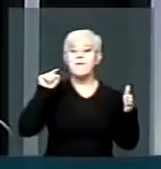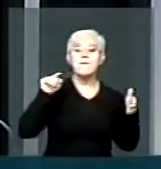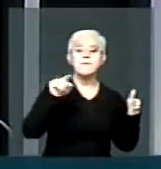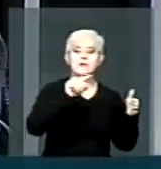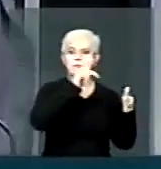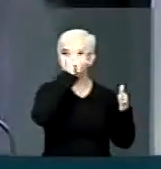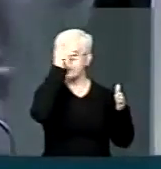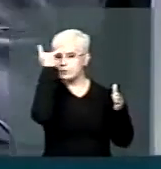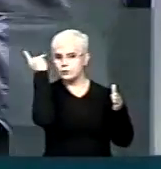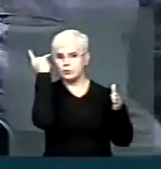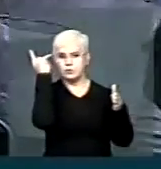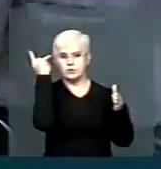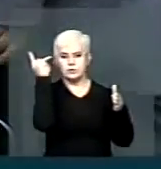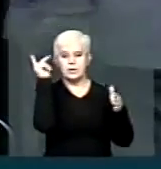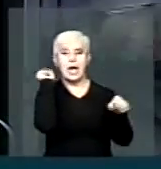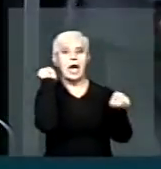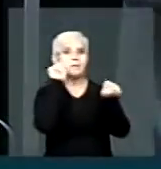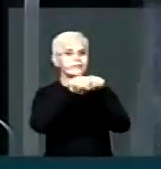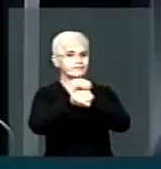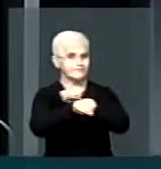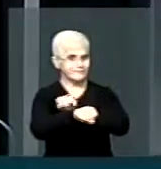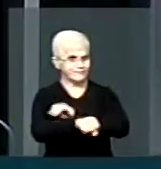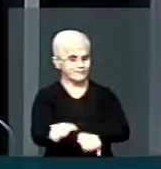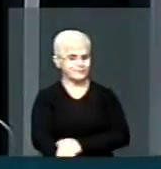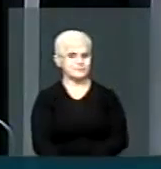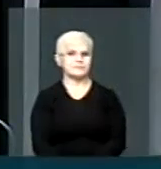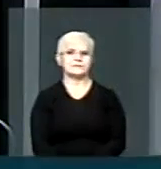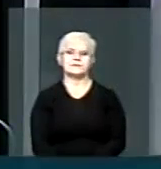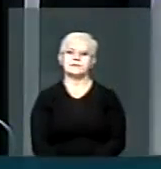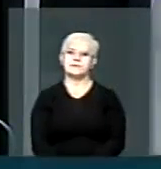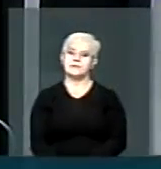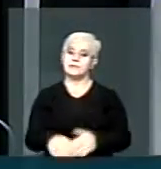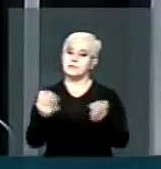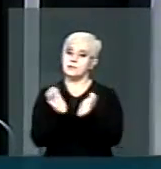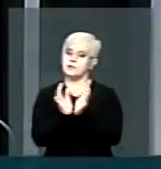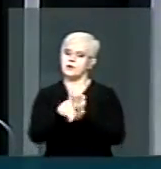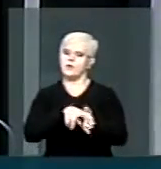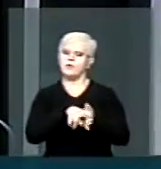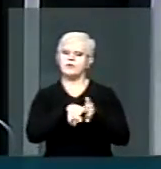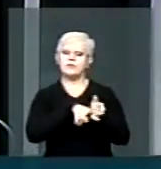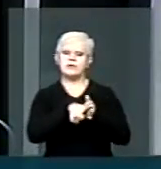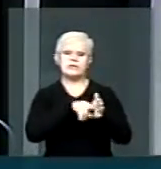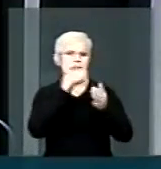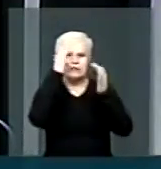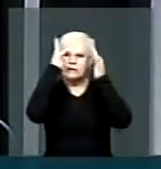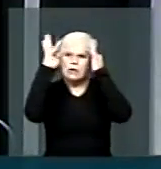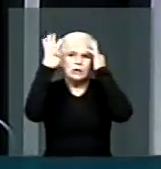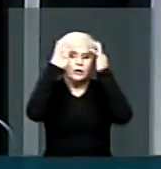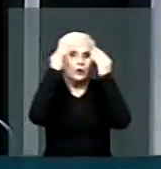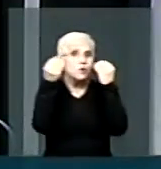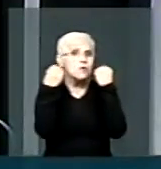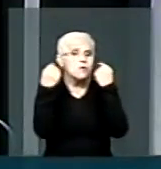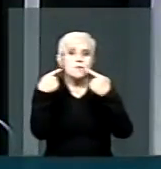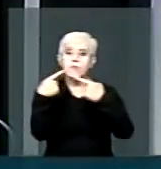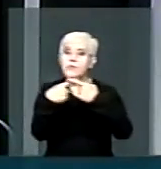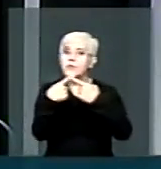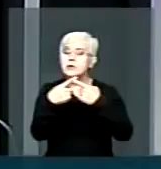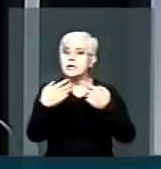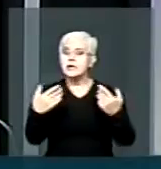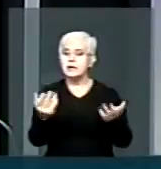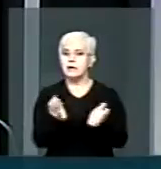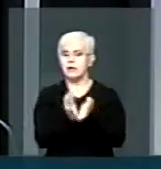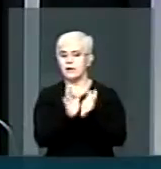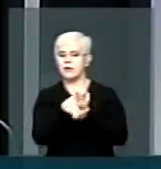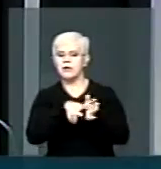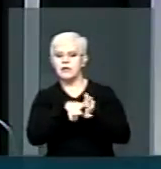193.000 pessoas assassinadas. Os pesquisadores não fazem ideia do motivo. Dizem eles